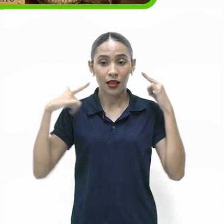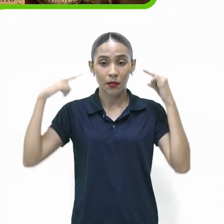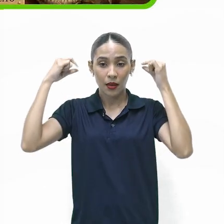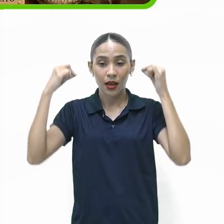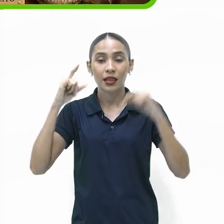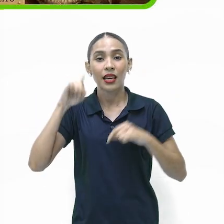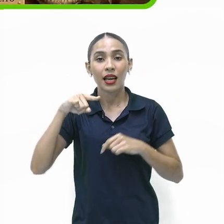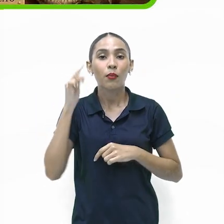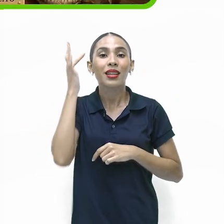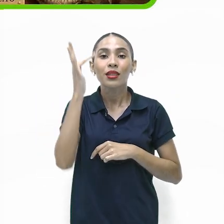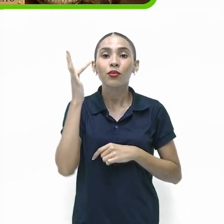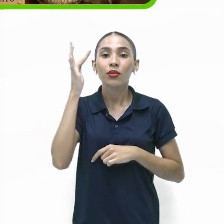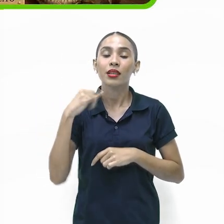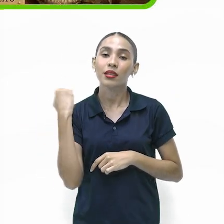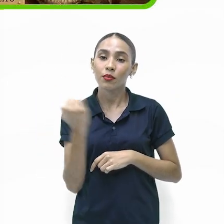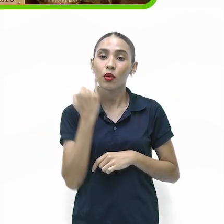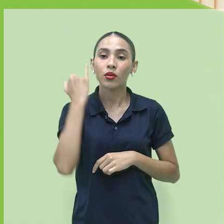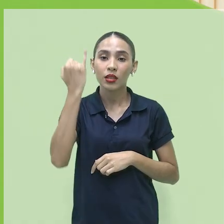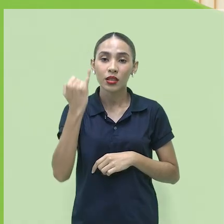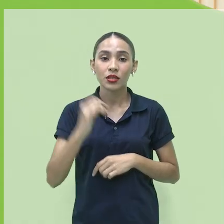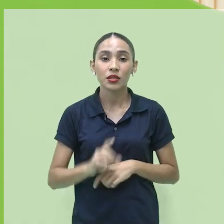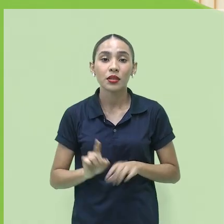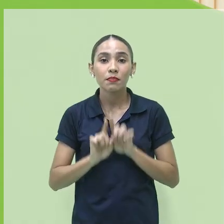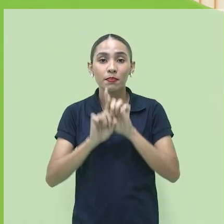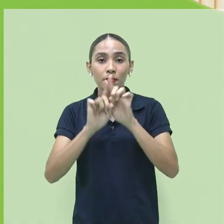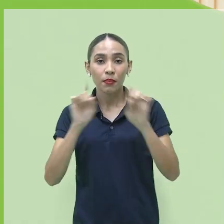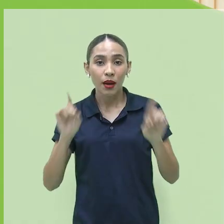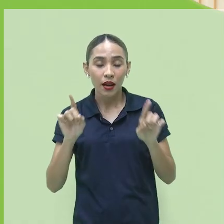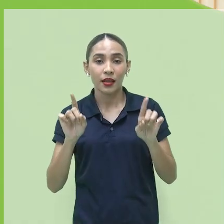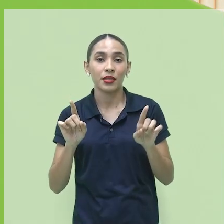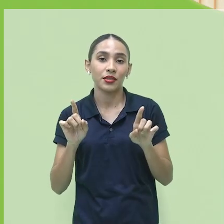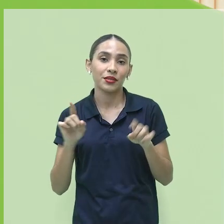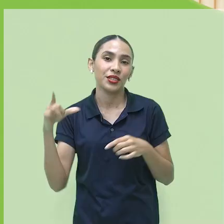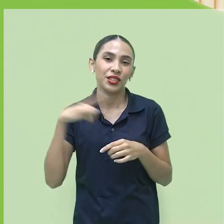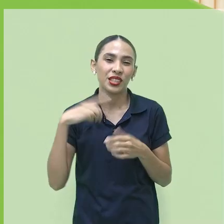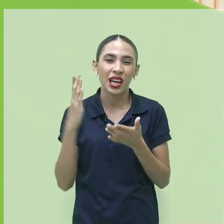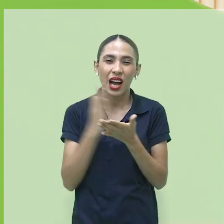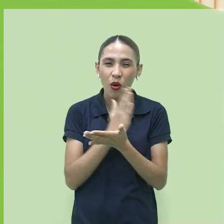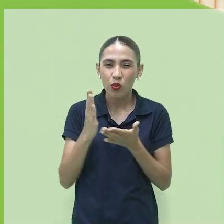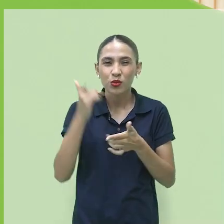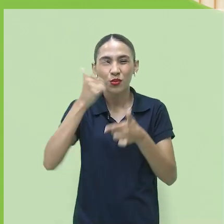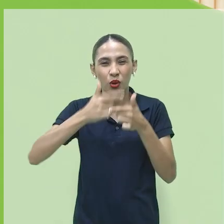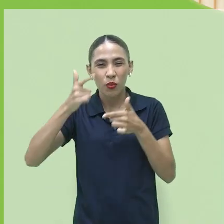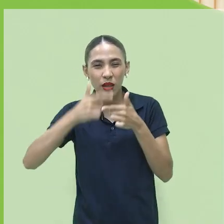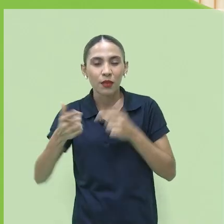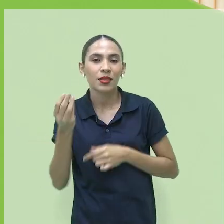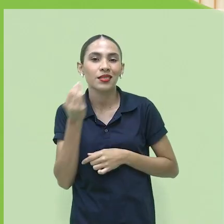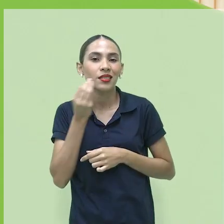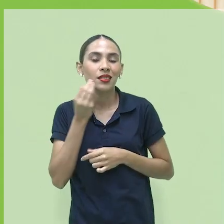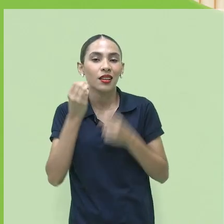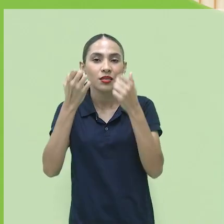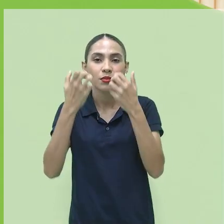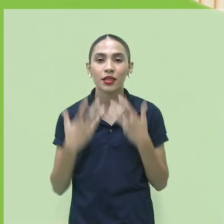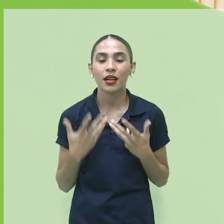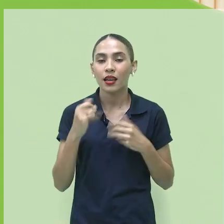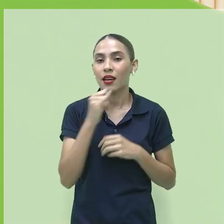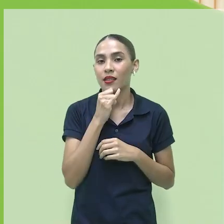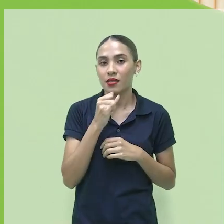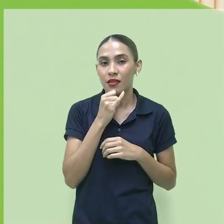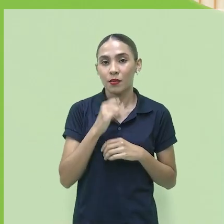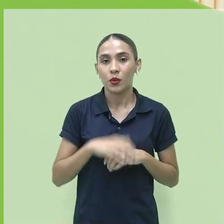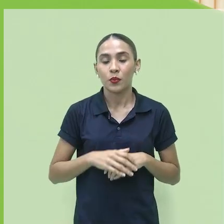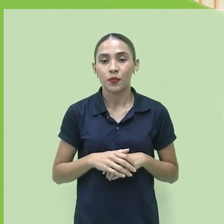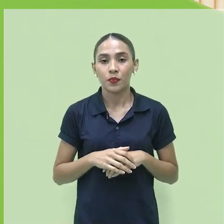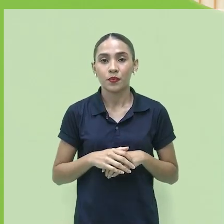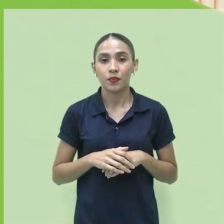eu falei para vocês, é uma teoria importantíssima, só que como ele tinha alguns furos para explicar a questão